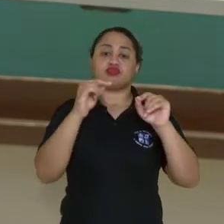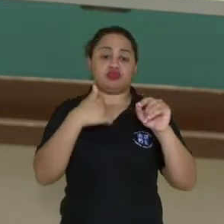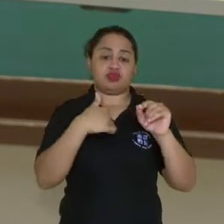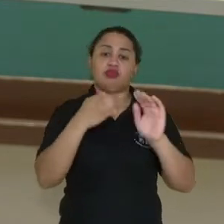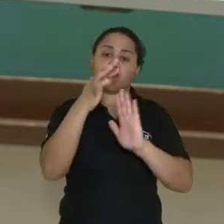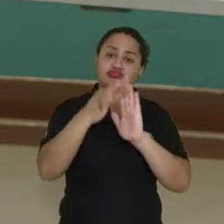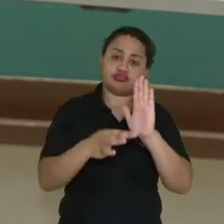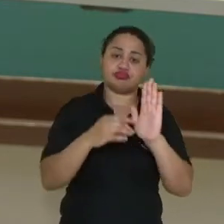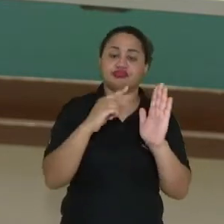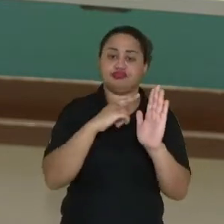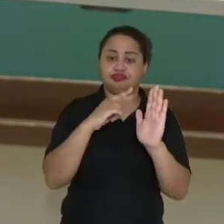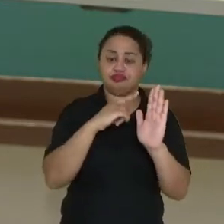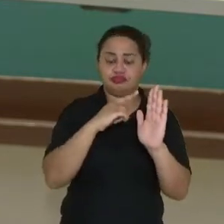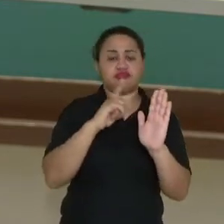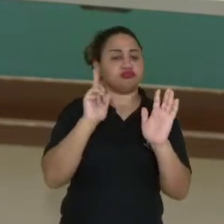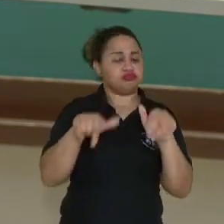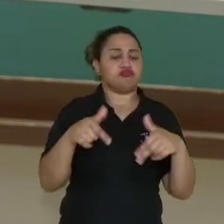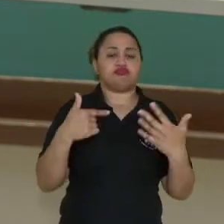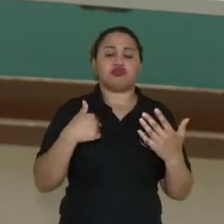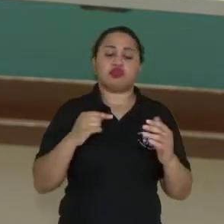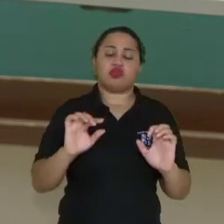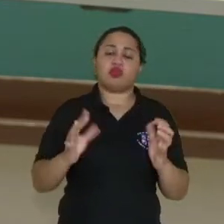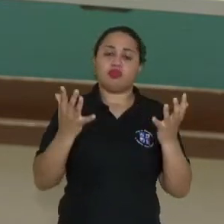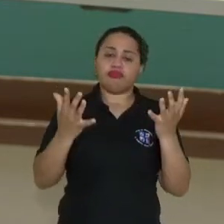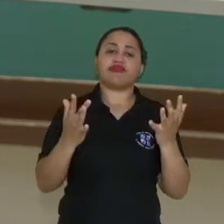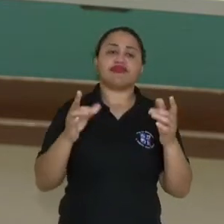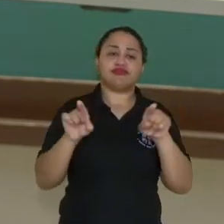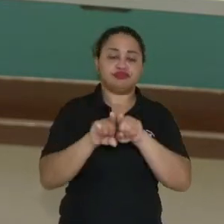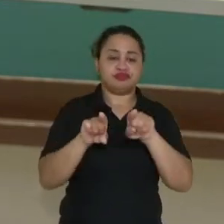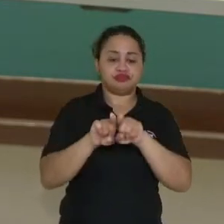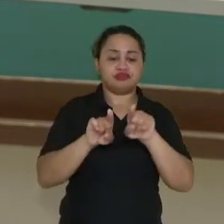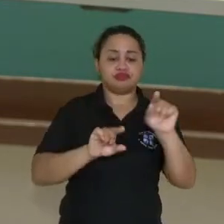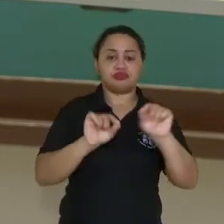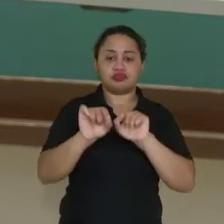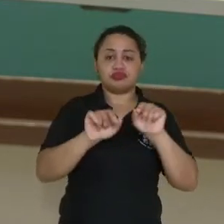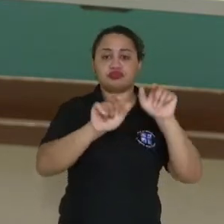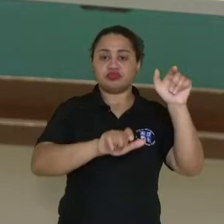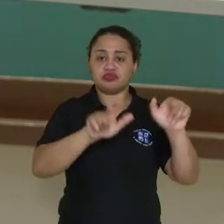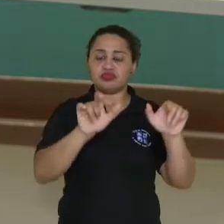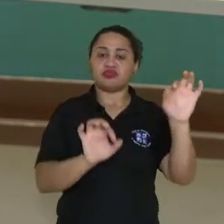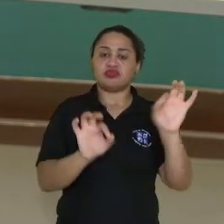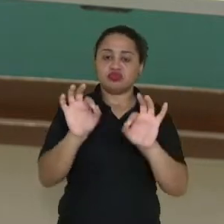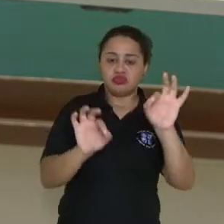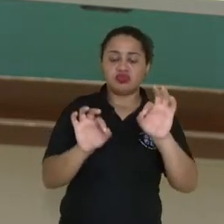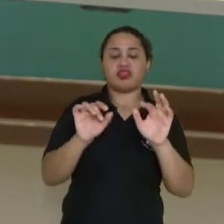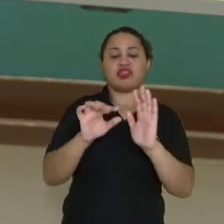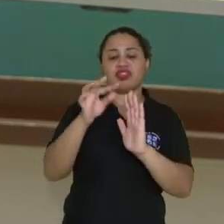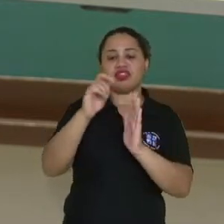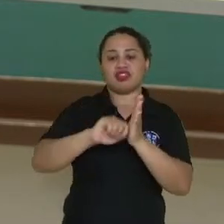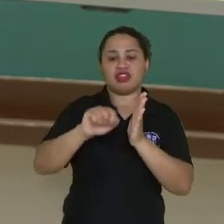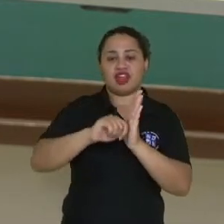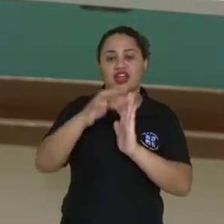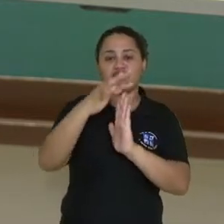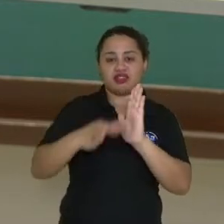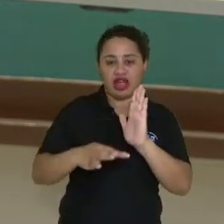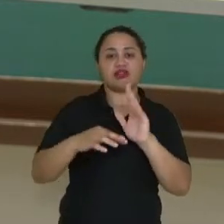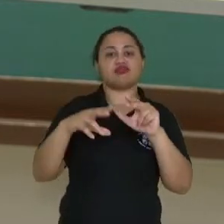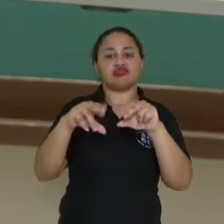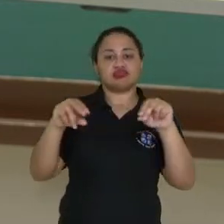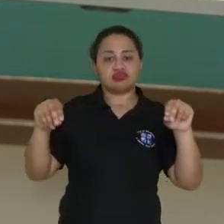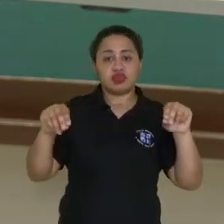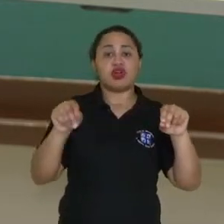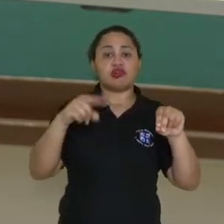texto poético. Isso também é muito comum, né, acontecer, né, as pessoas que elaboram os cordéis, aí, os poetas,